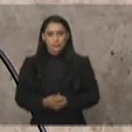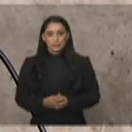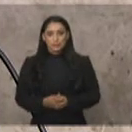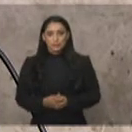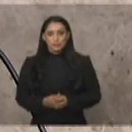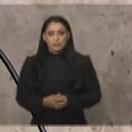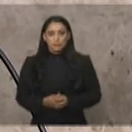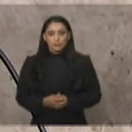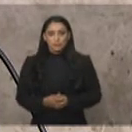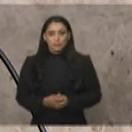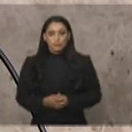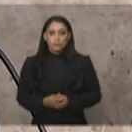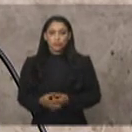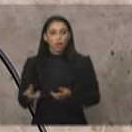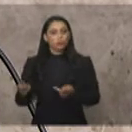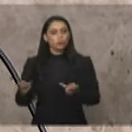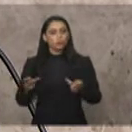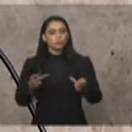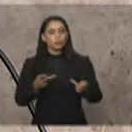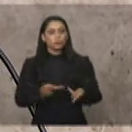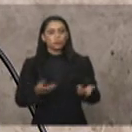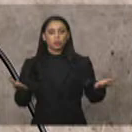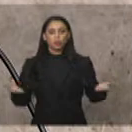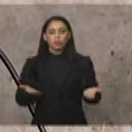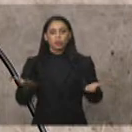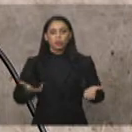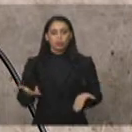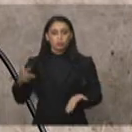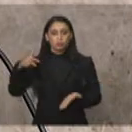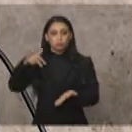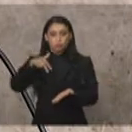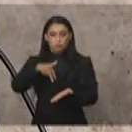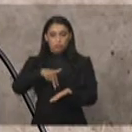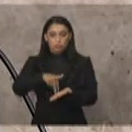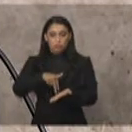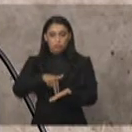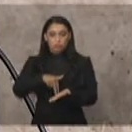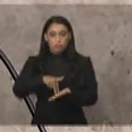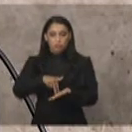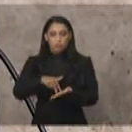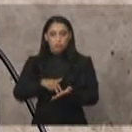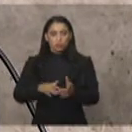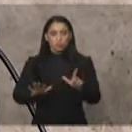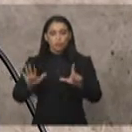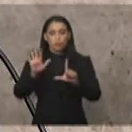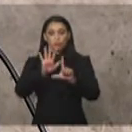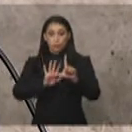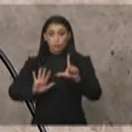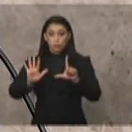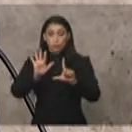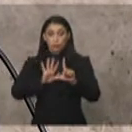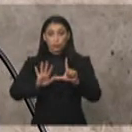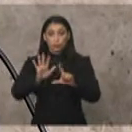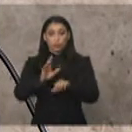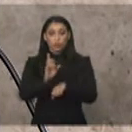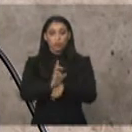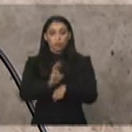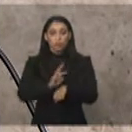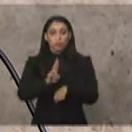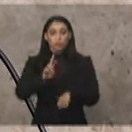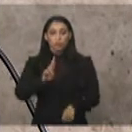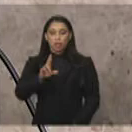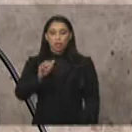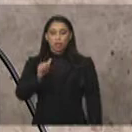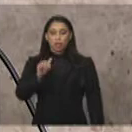Eu agora convido para assumir a tribuna, mas só que está por videoconferência, doutor Rafael